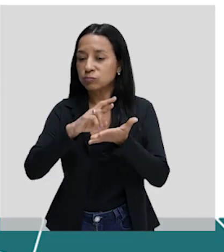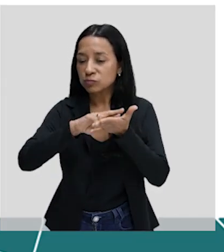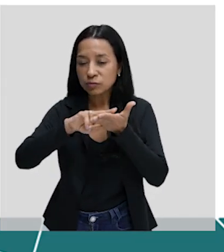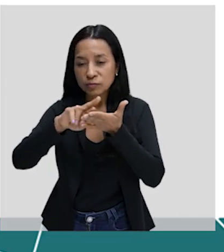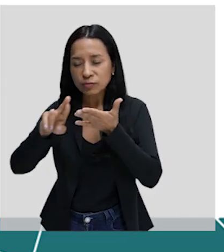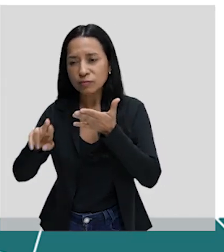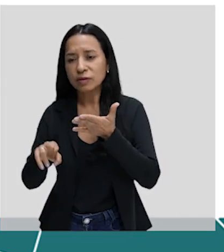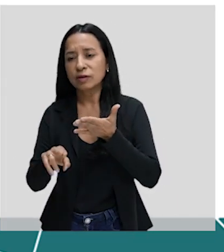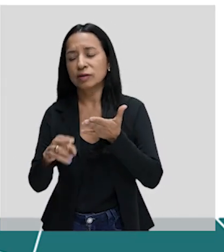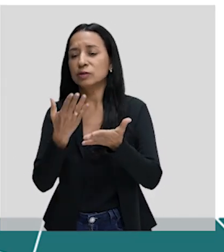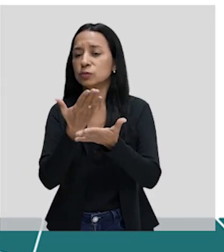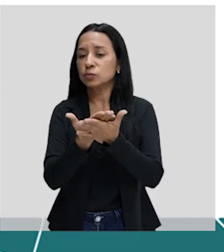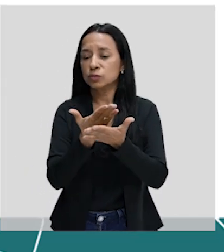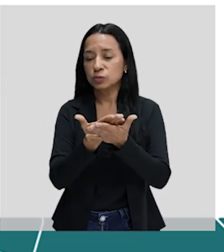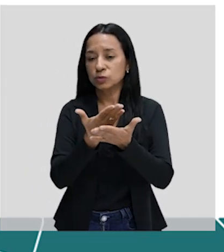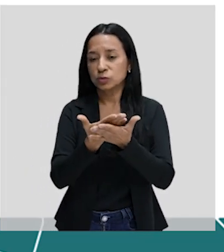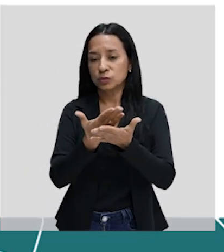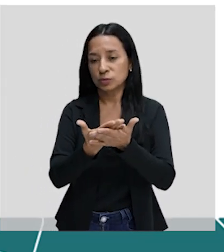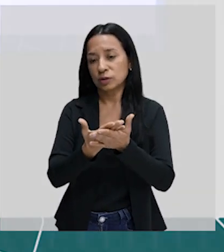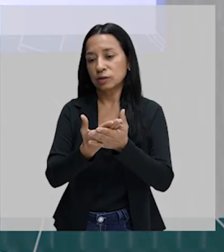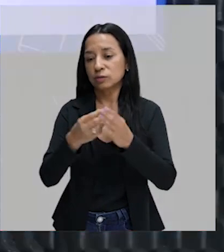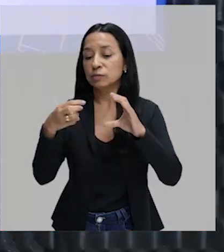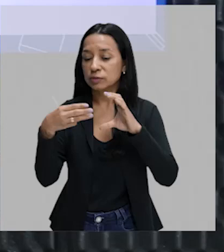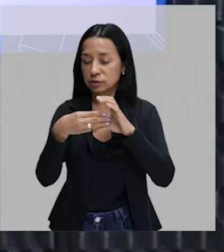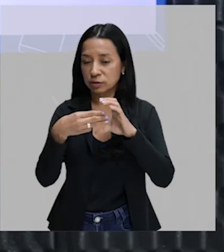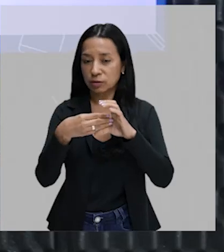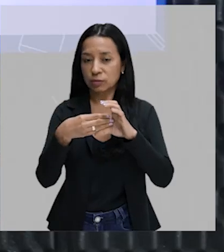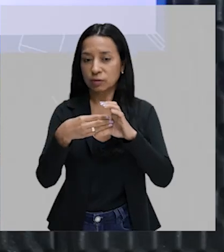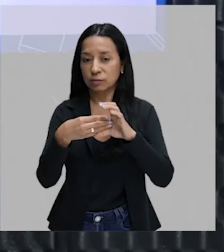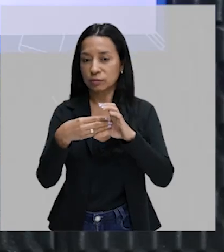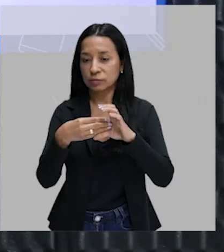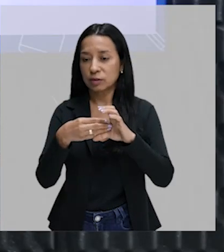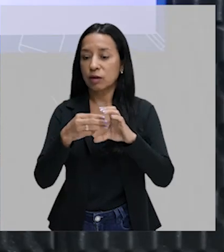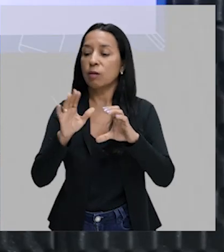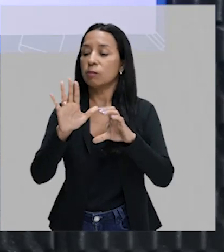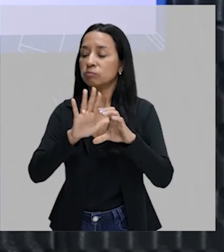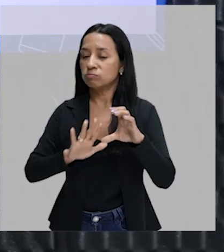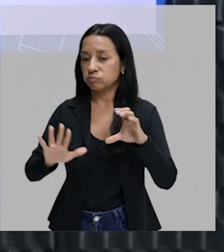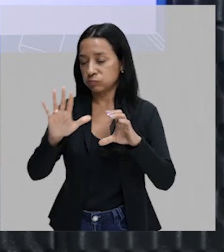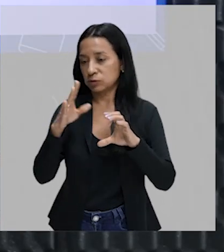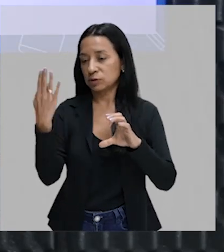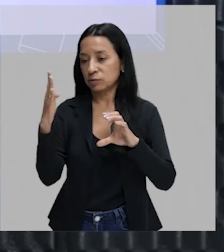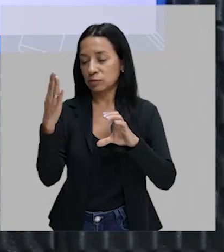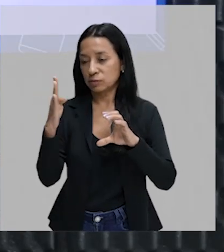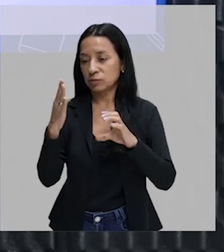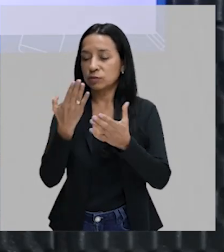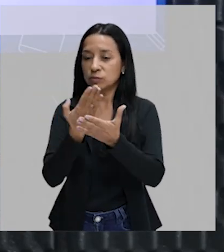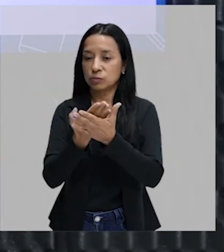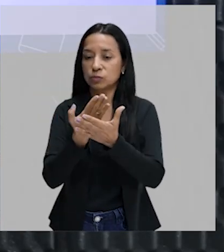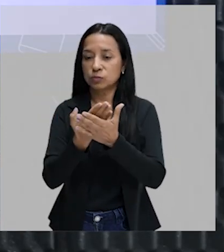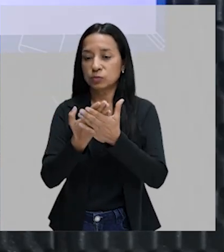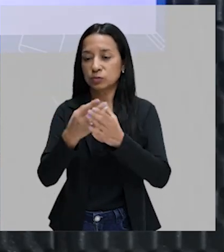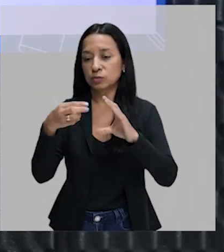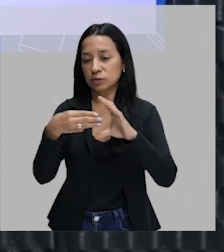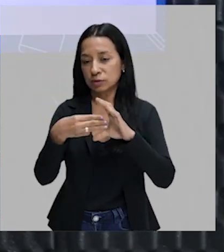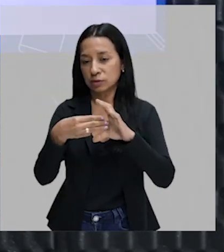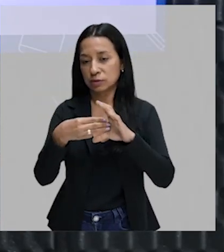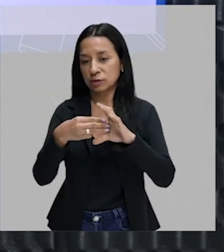analisando e estudando sobre a célula, tá? Uma área da biologia que estuda a célula é